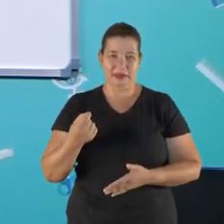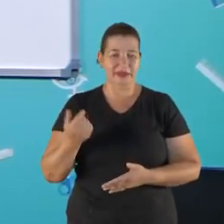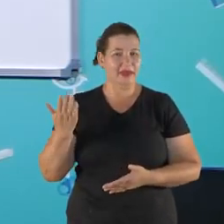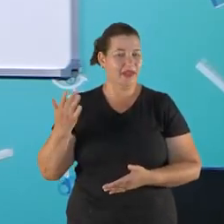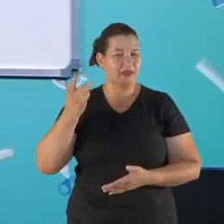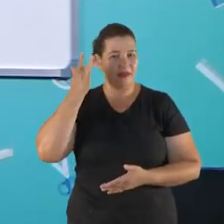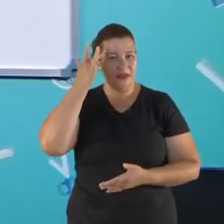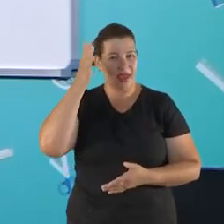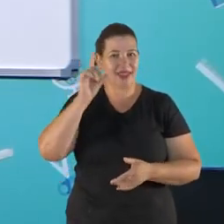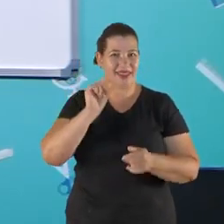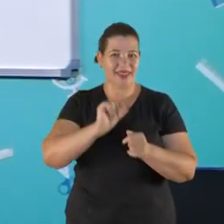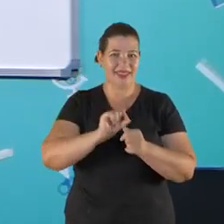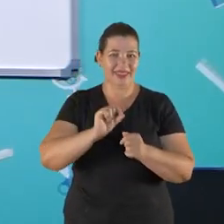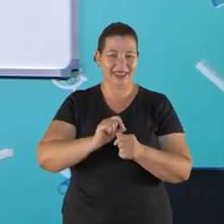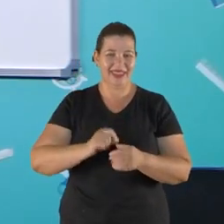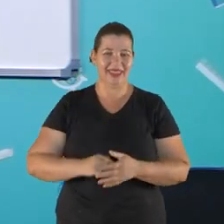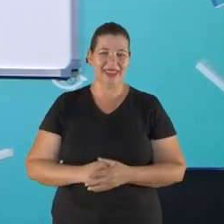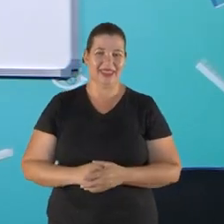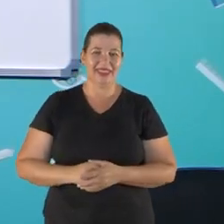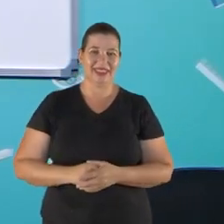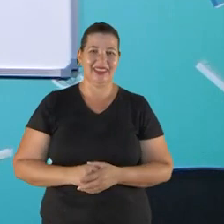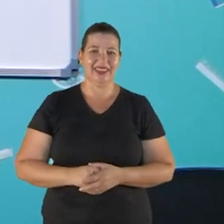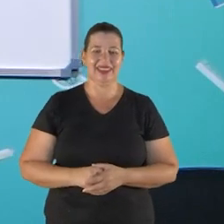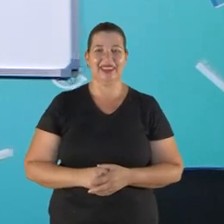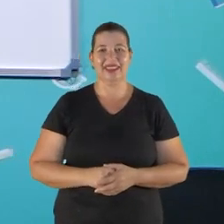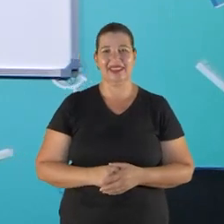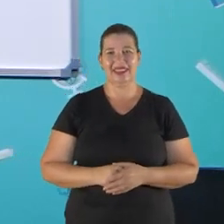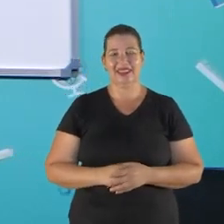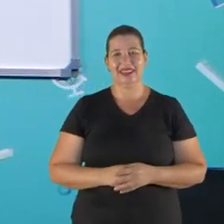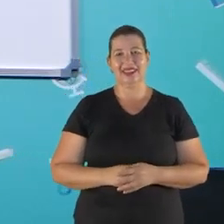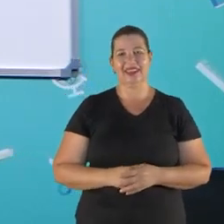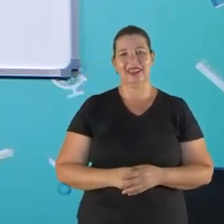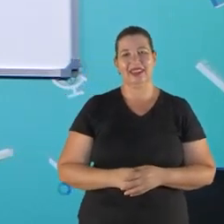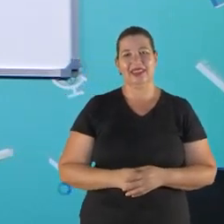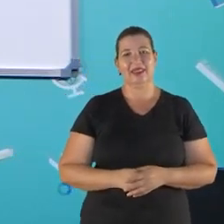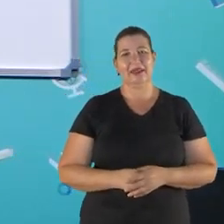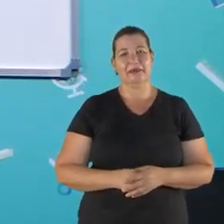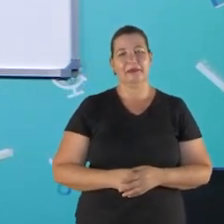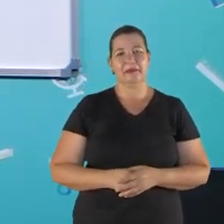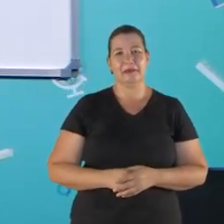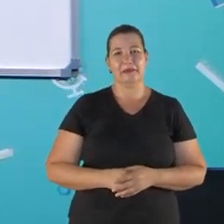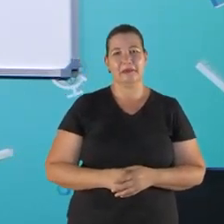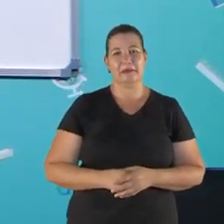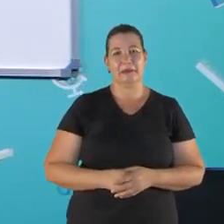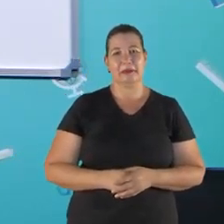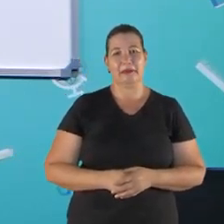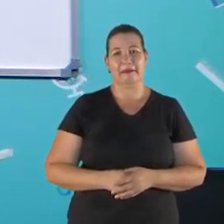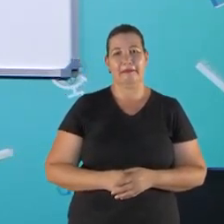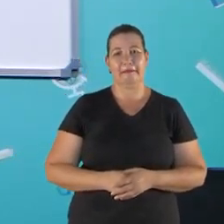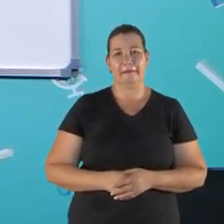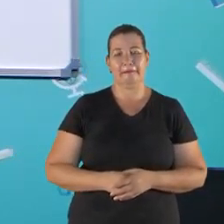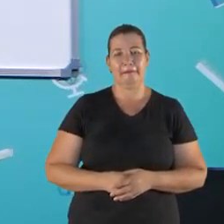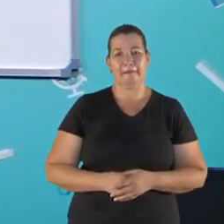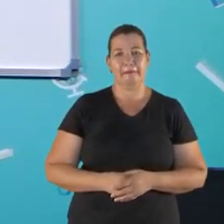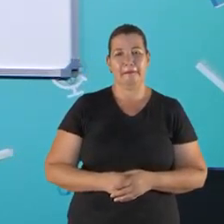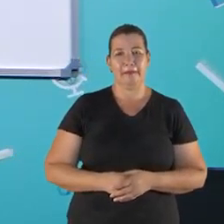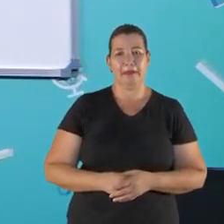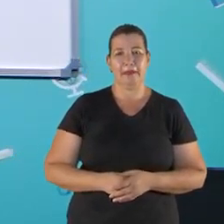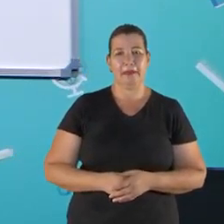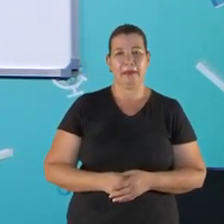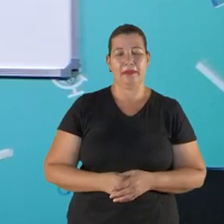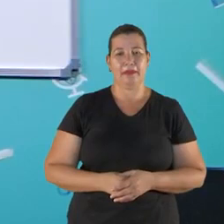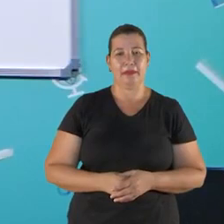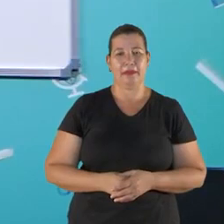centímetros dos 200 centímetros que ela já comprou. Então vamos fazer esse cálculo aqui rapidinho. Ó, 0